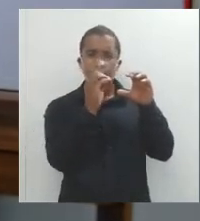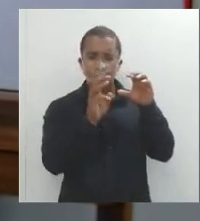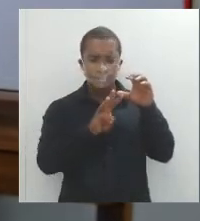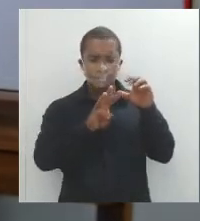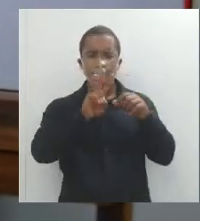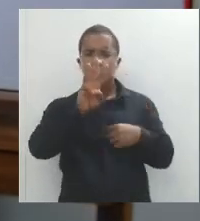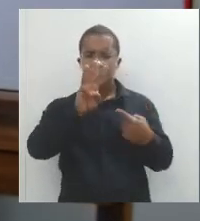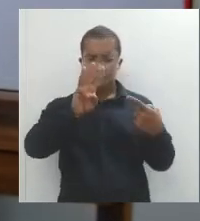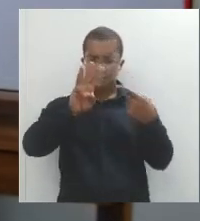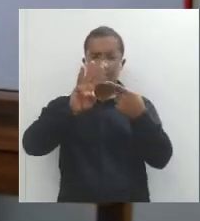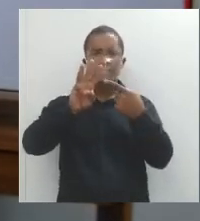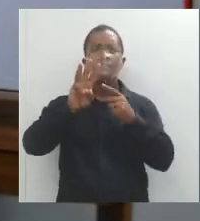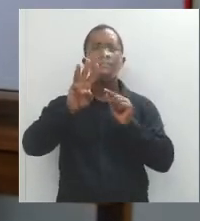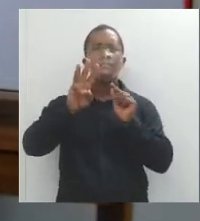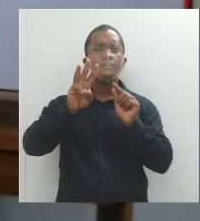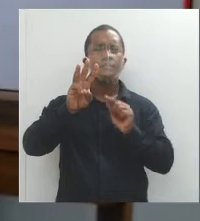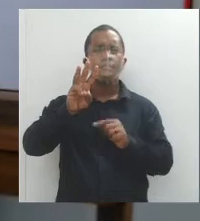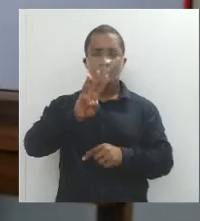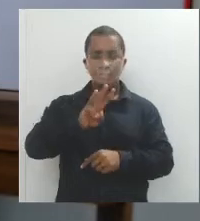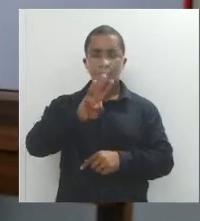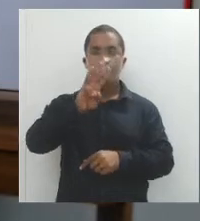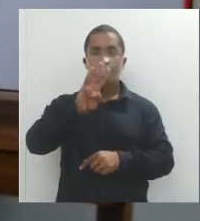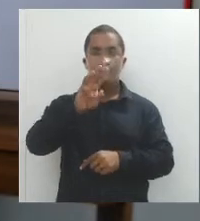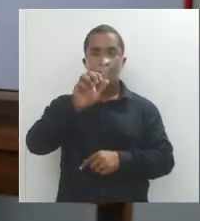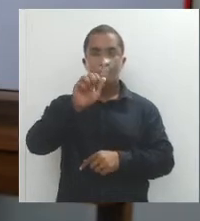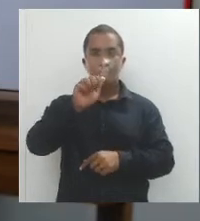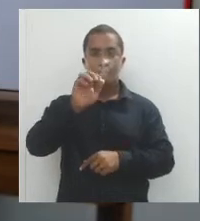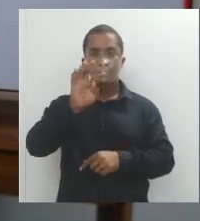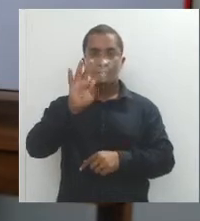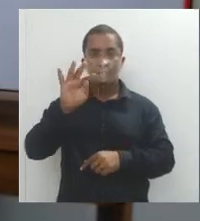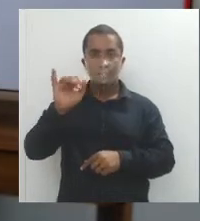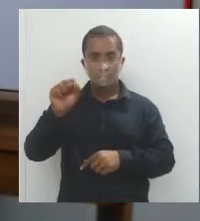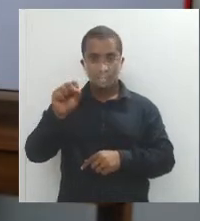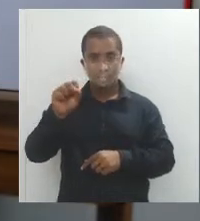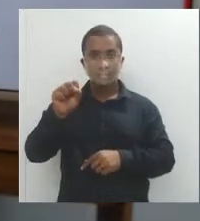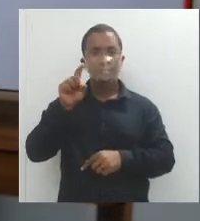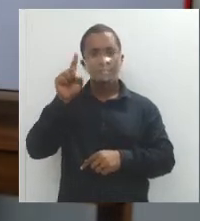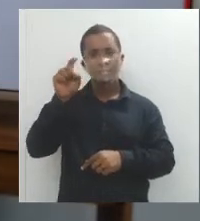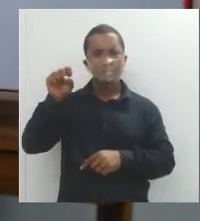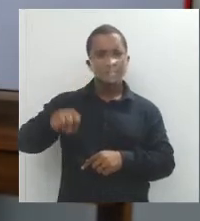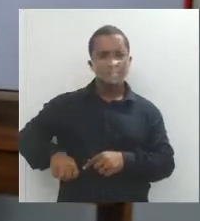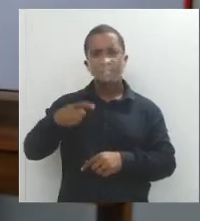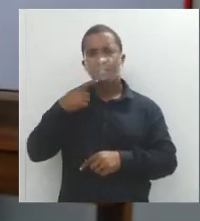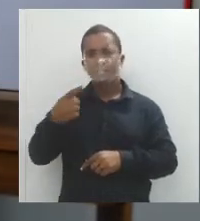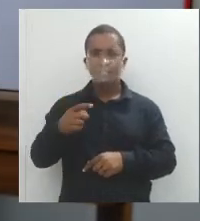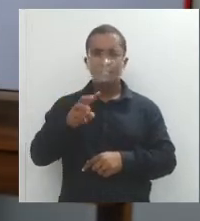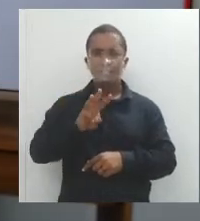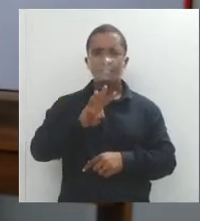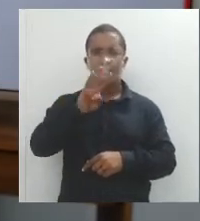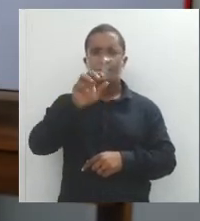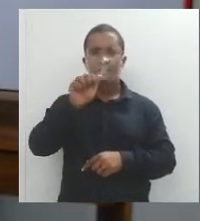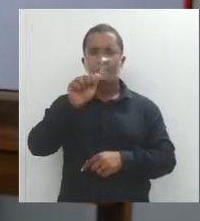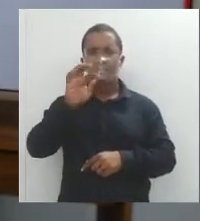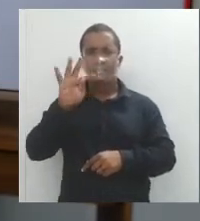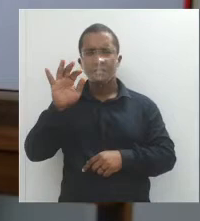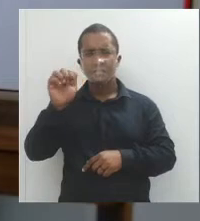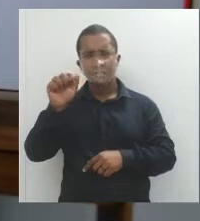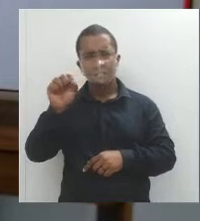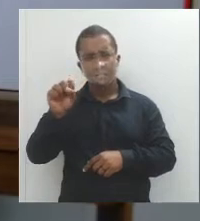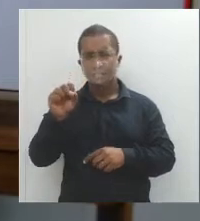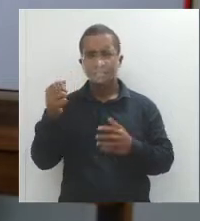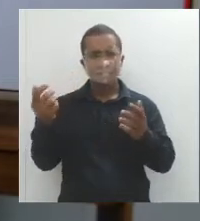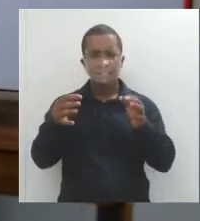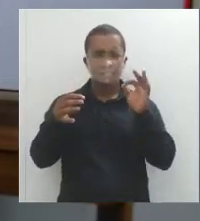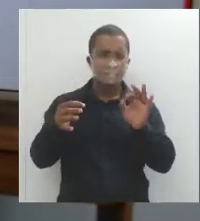40W. Esse W quer dizer watts. Lá o pessoal do Sul e Sudeste chama de watts. Então, não tem